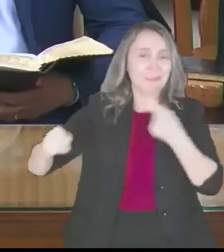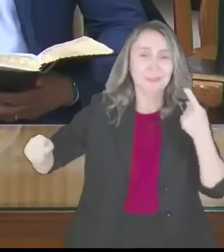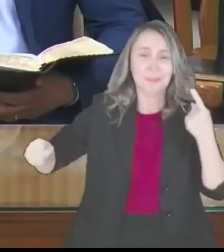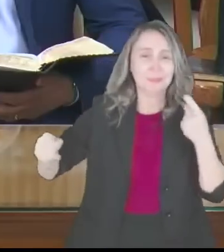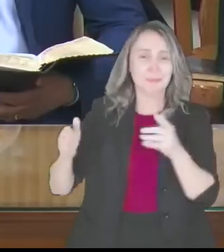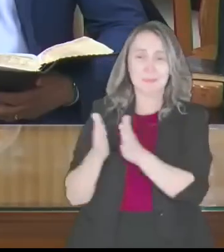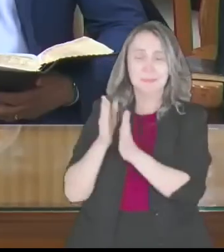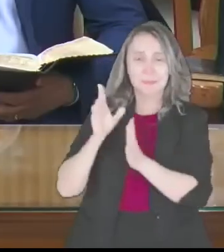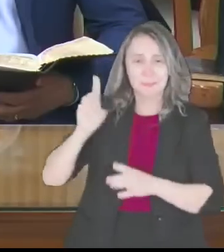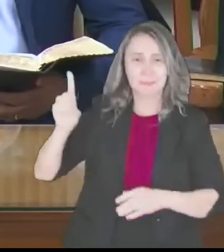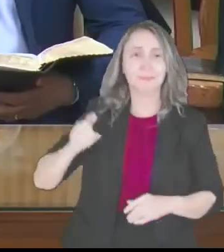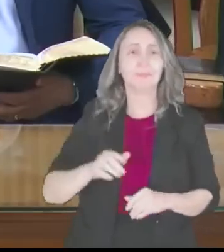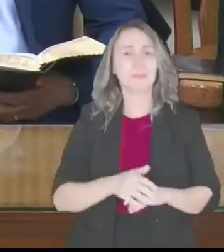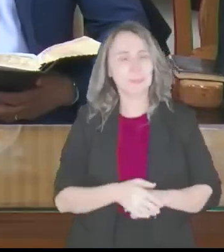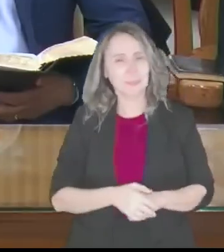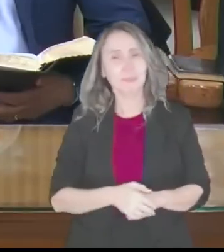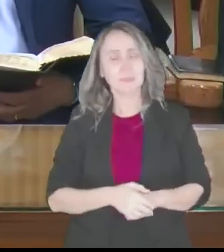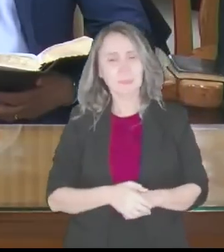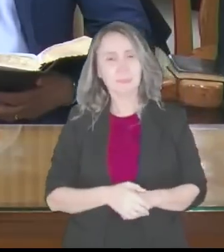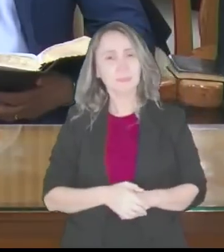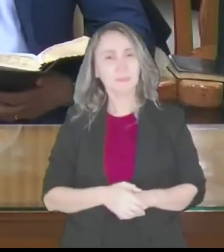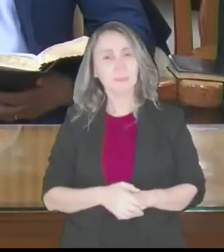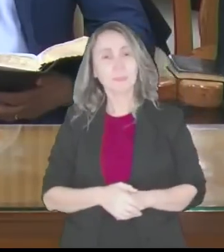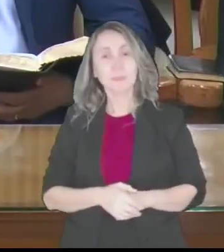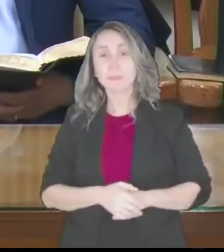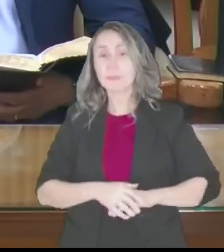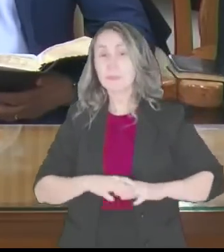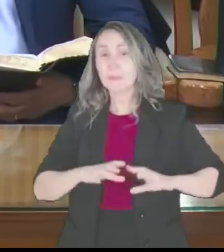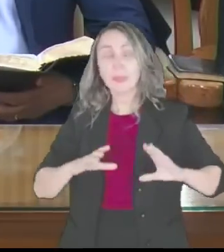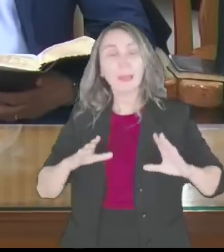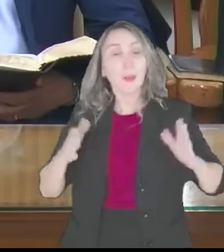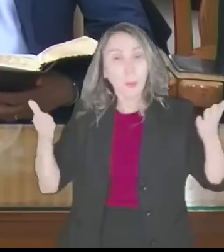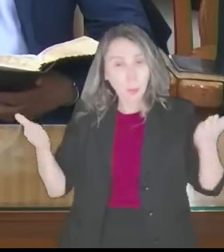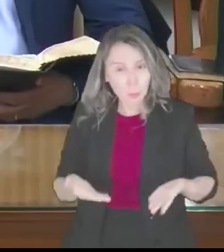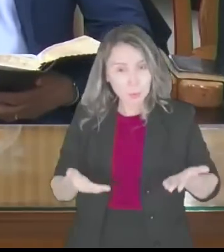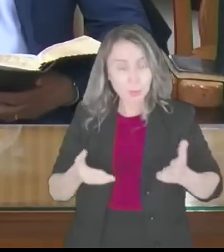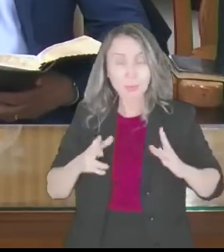amor de Deus, todo mundo quer ser mestre.